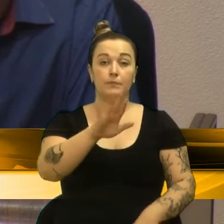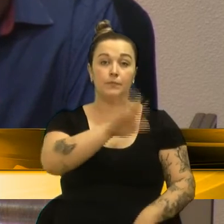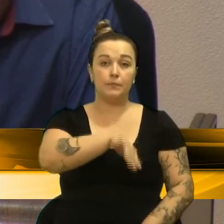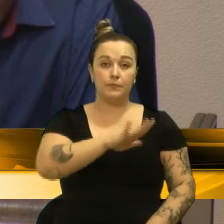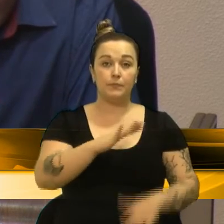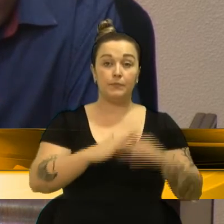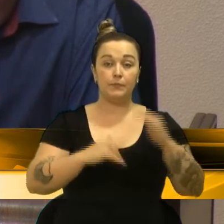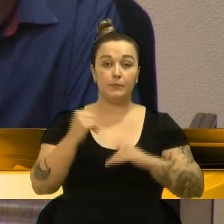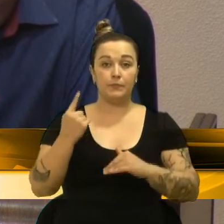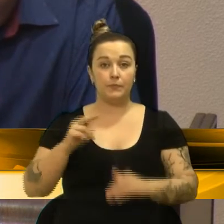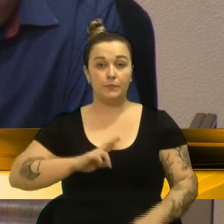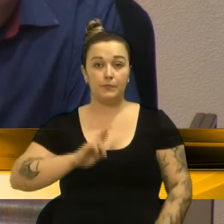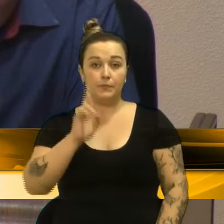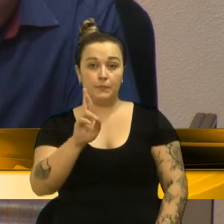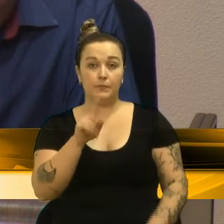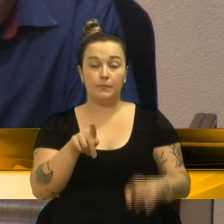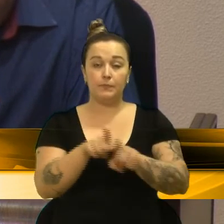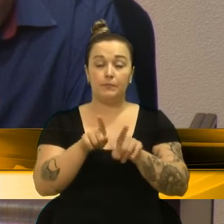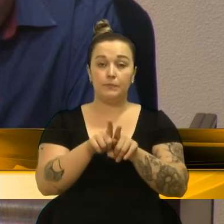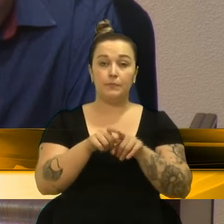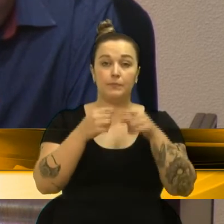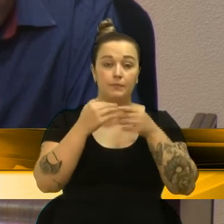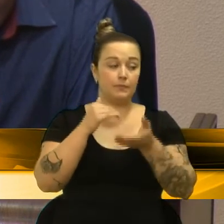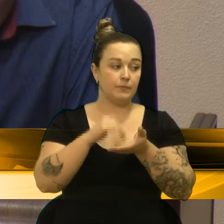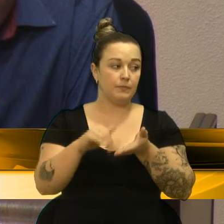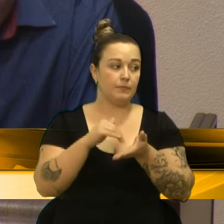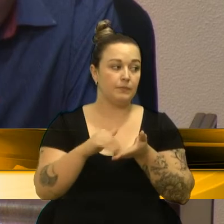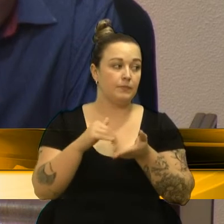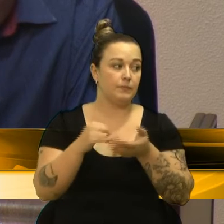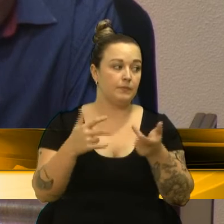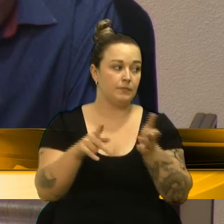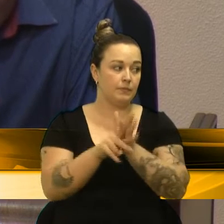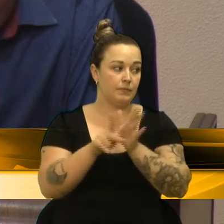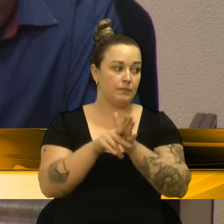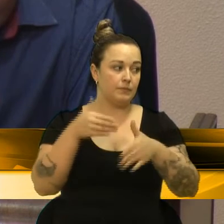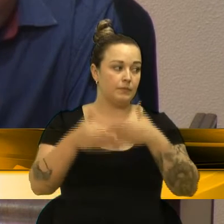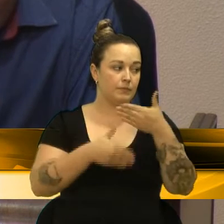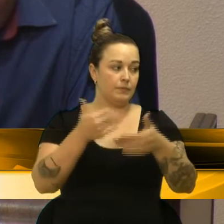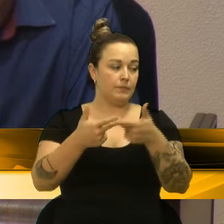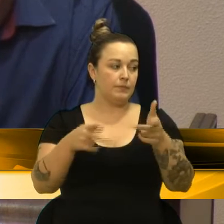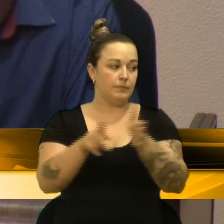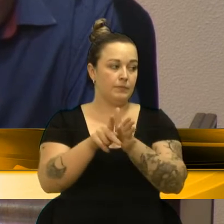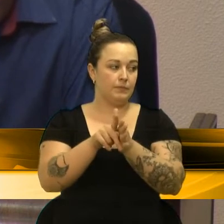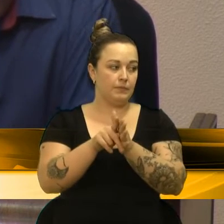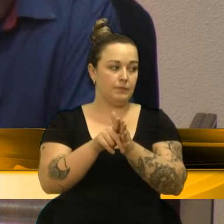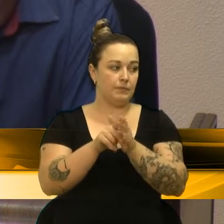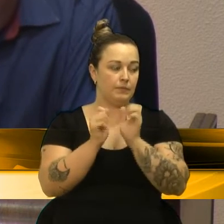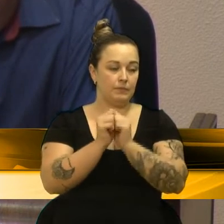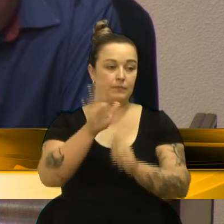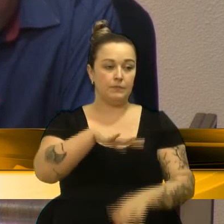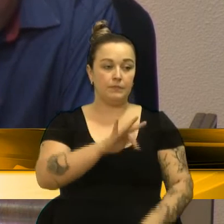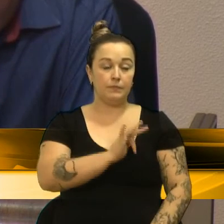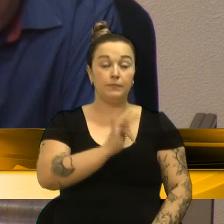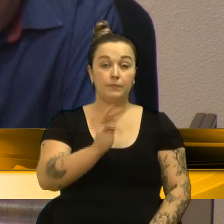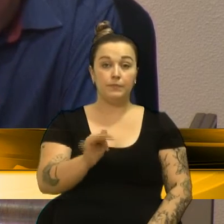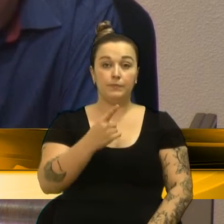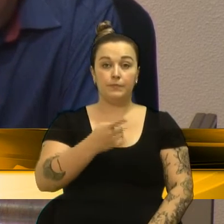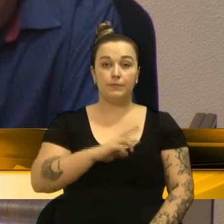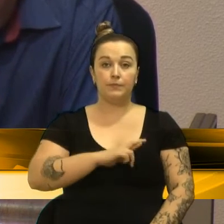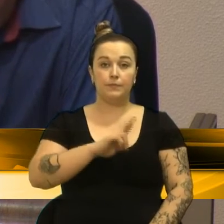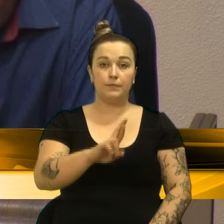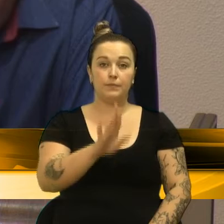Públicos. E D. Um representante da Secretaria de Gestão e Finanças. 2. Do Governo Estadual e Federal. A. Um representante da Secretaria